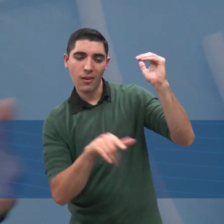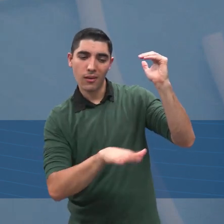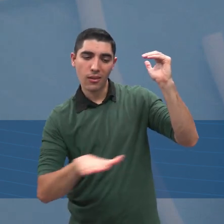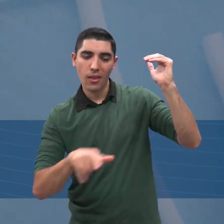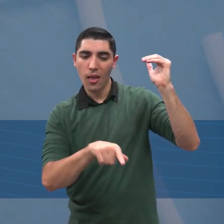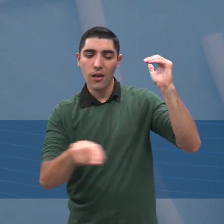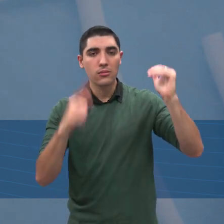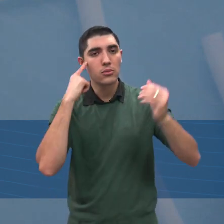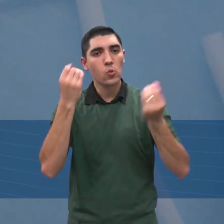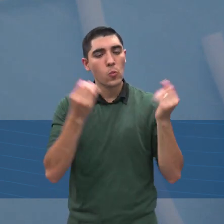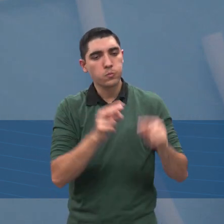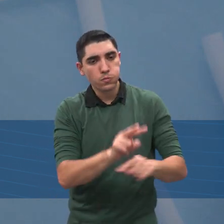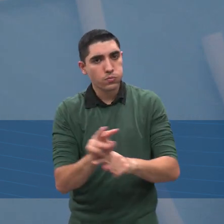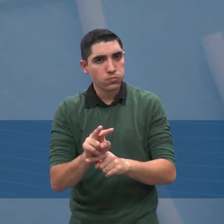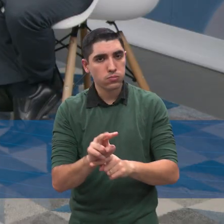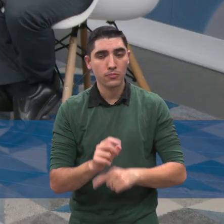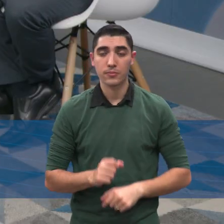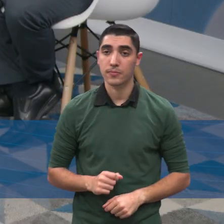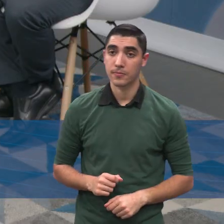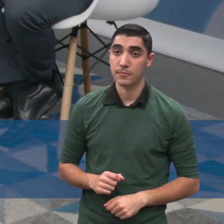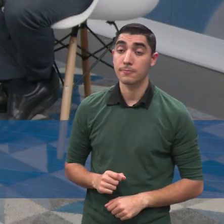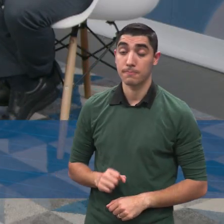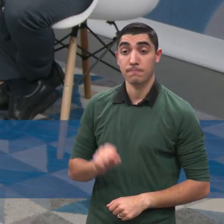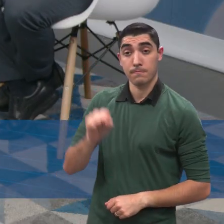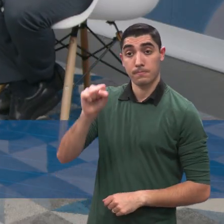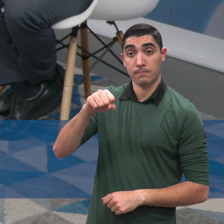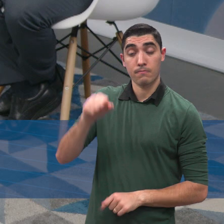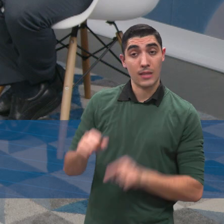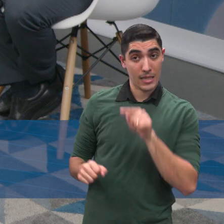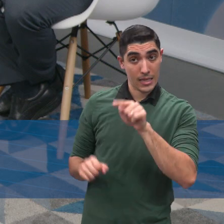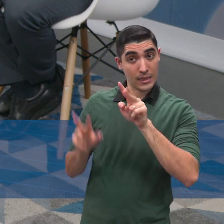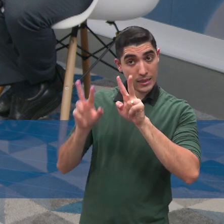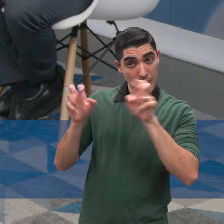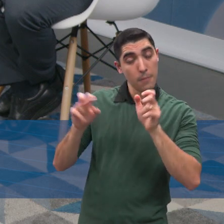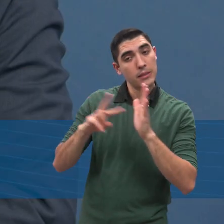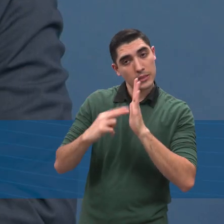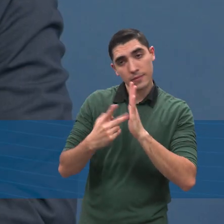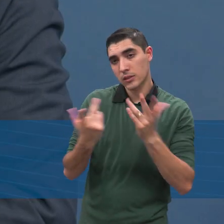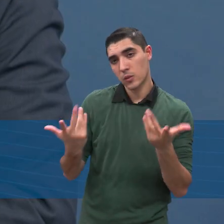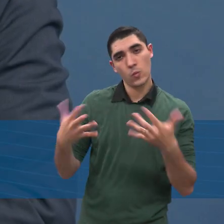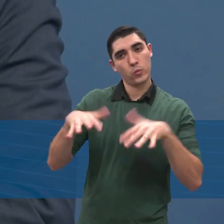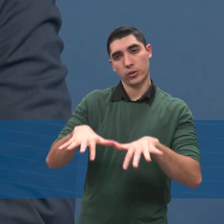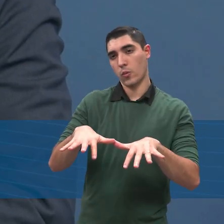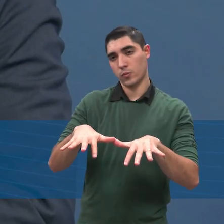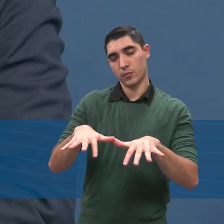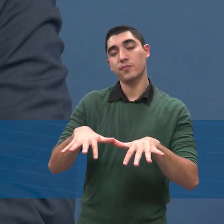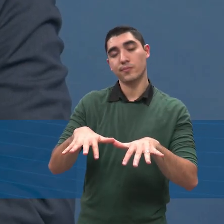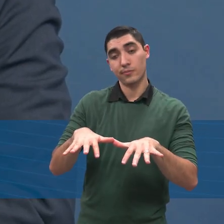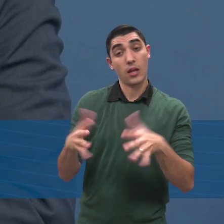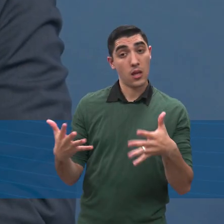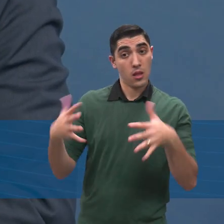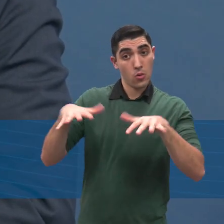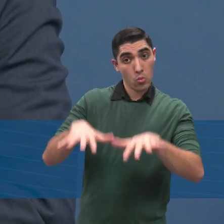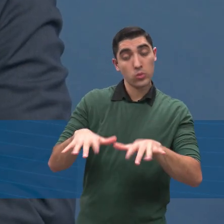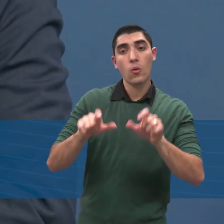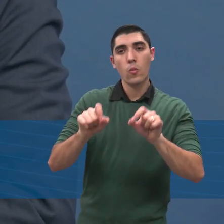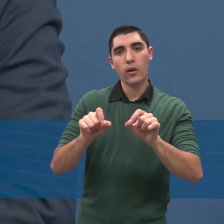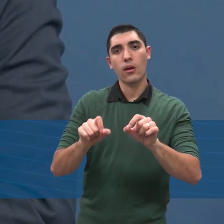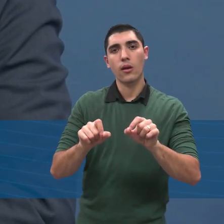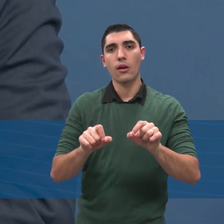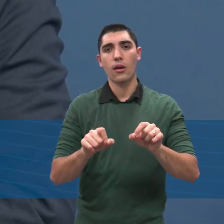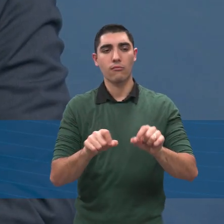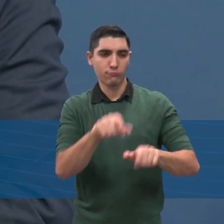futuro, para as crianças de hoje. Sim, esse tema, posso falar, é a inclusão, né? A inclusão que teve